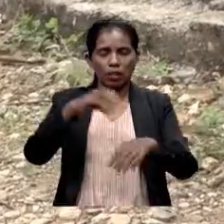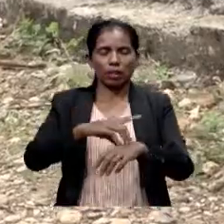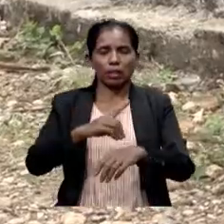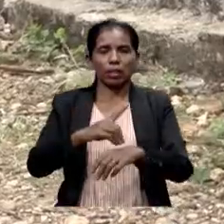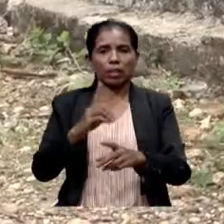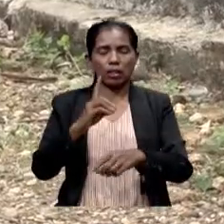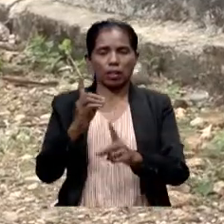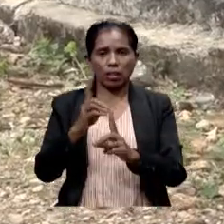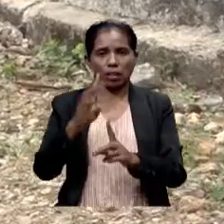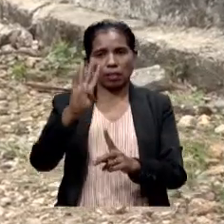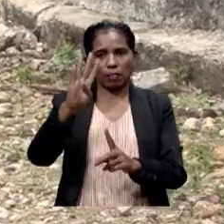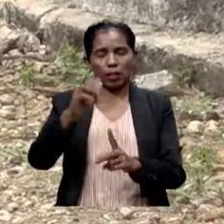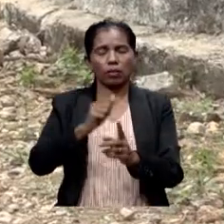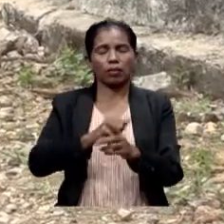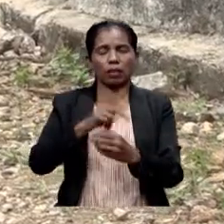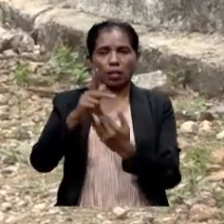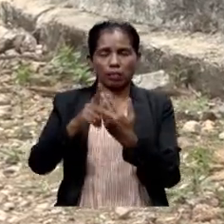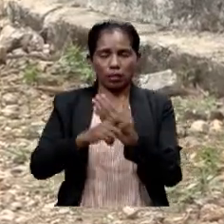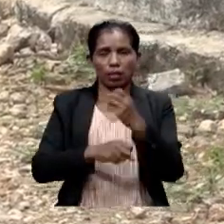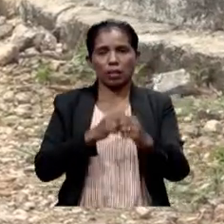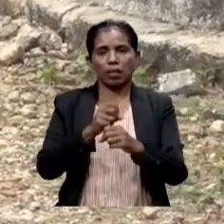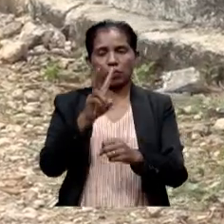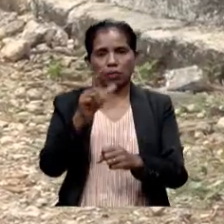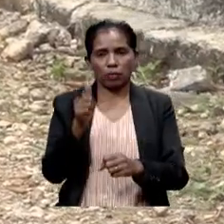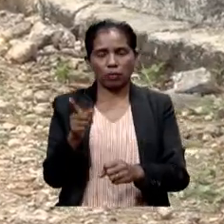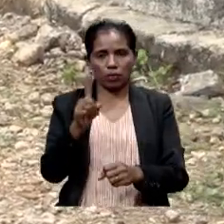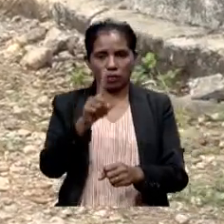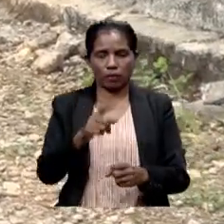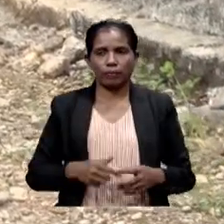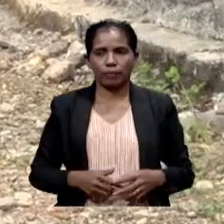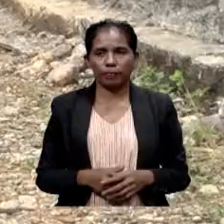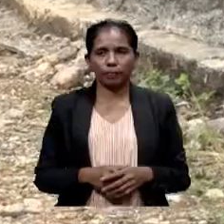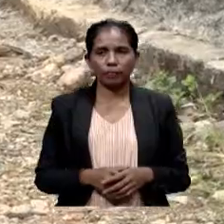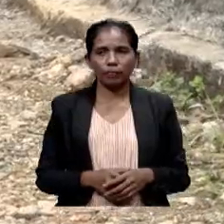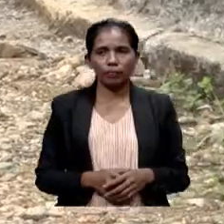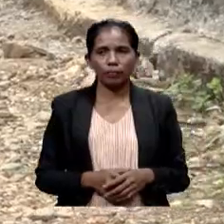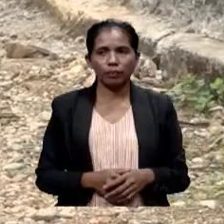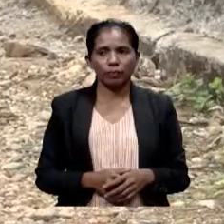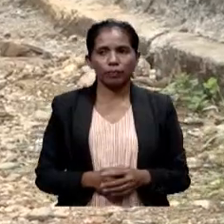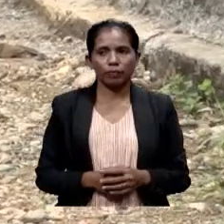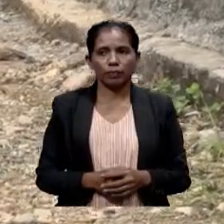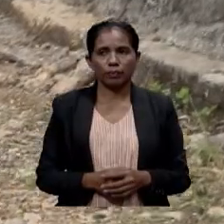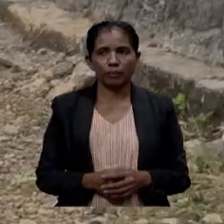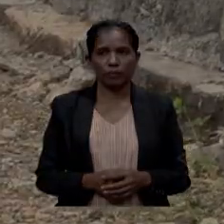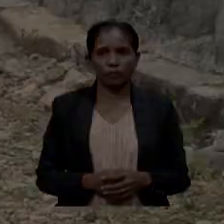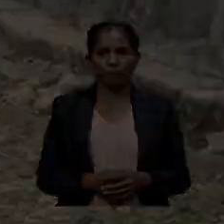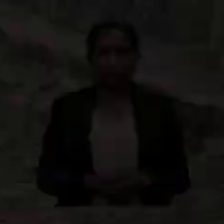Hat, Fulan Abril, Tinan Rihon Rua, Ruanulo Resinida. Felicitas Borges, Jaime dos Santos, GMN.